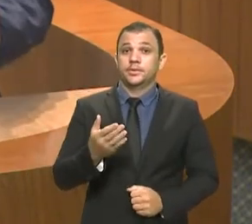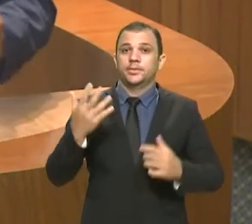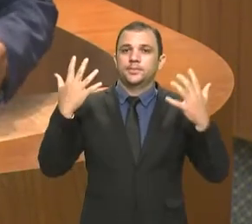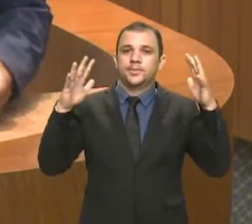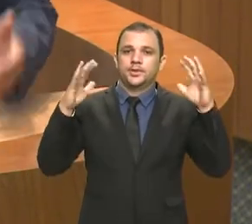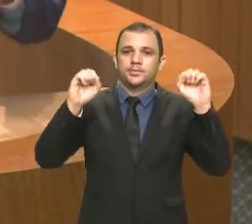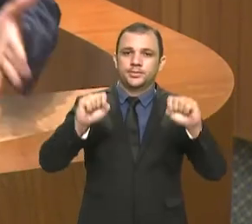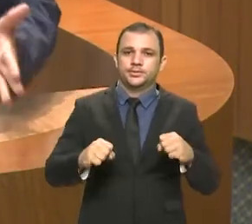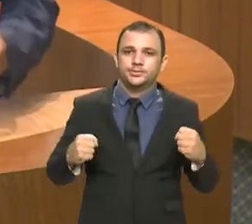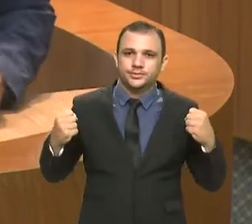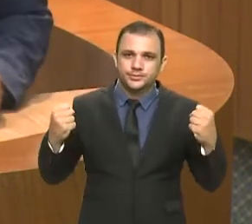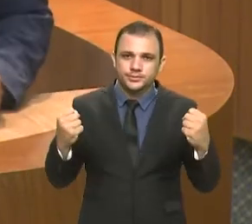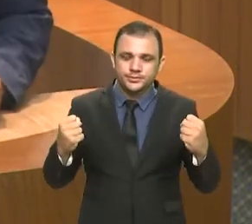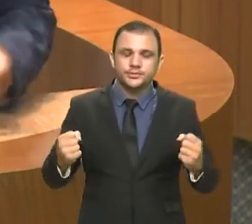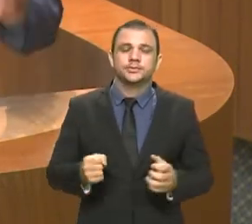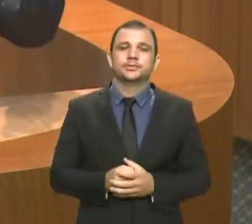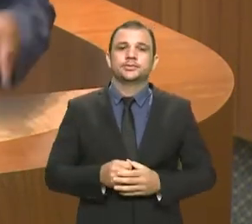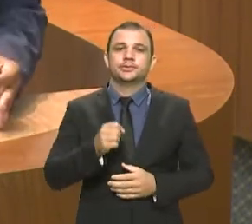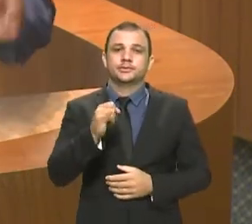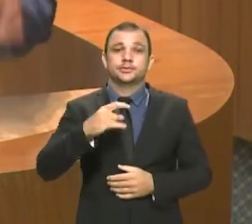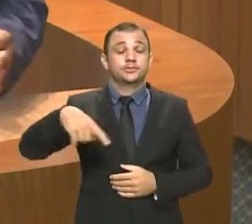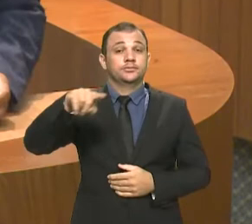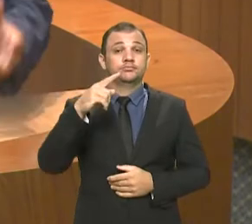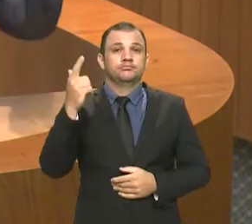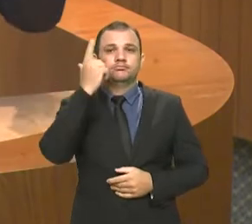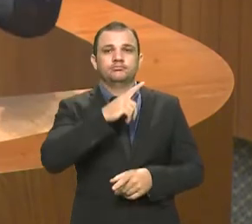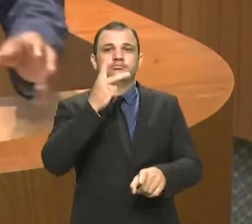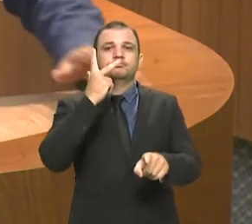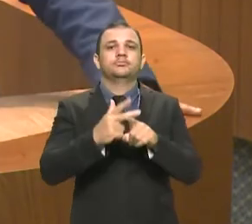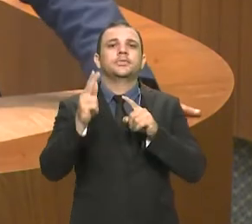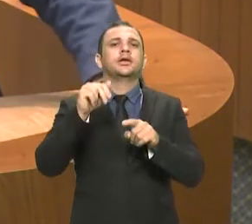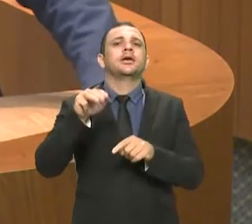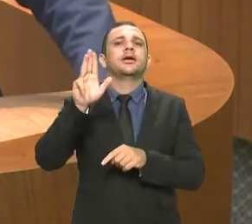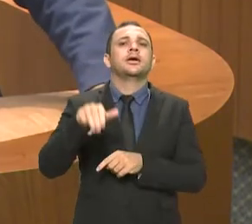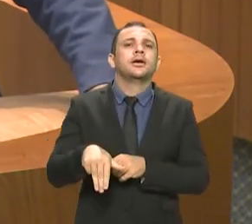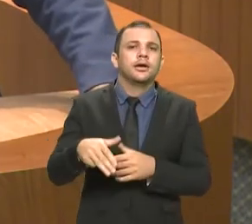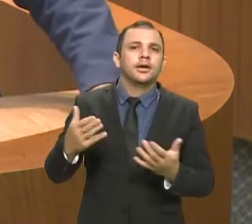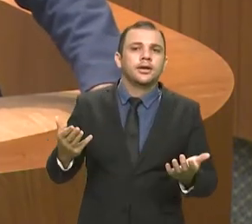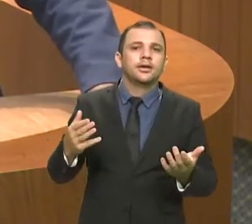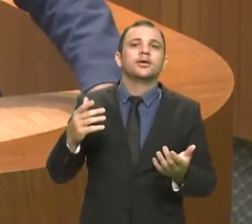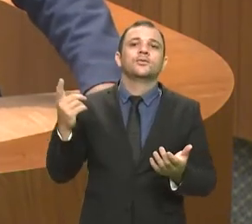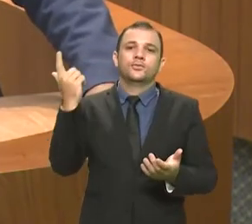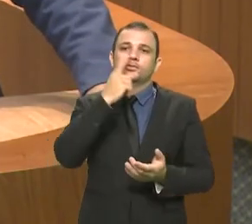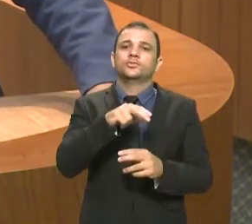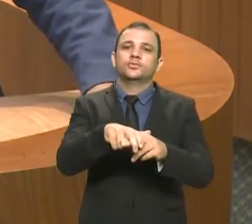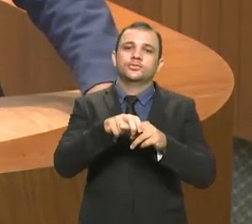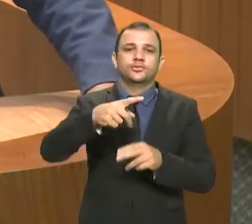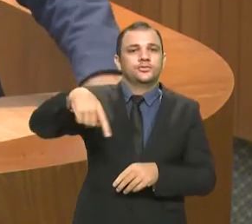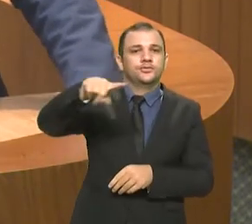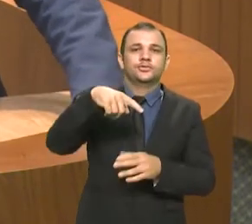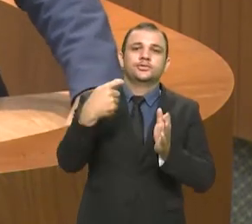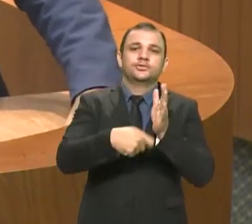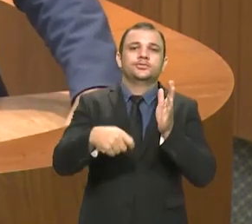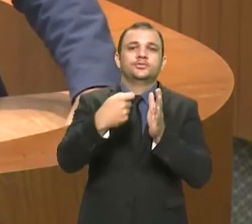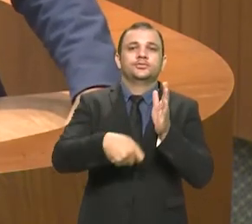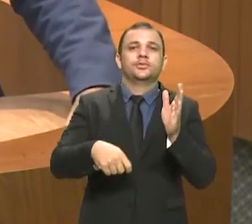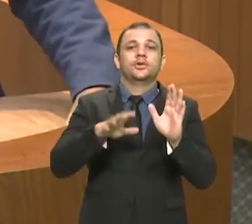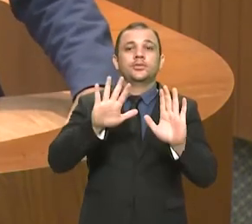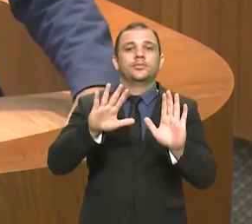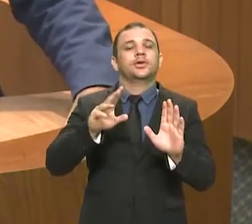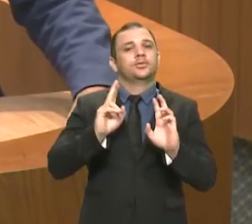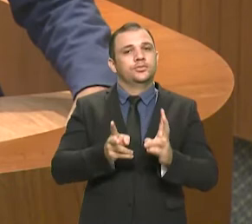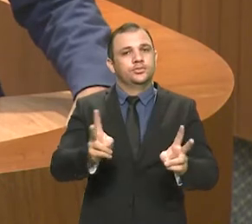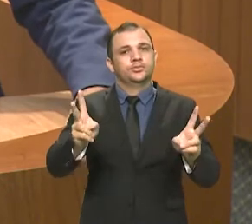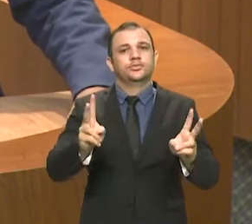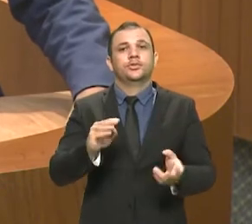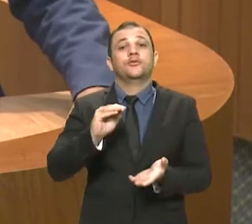Quem conquistou? Quem venceu? Essa luta só foi possível graças à luta de vocês. Mas a luta continua, falta o rateio do